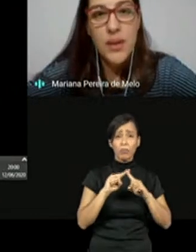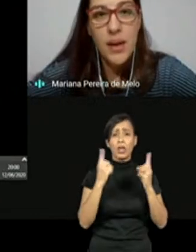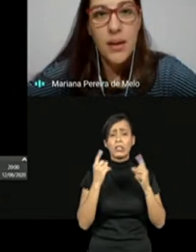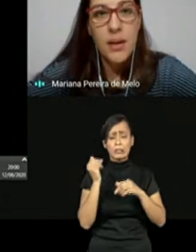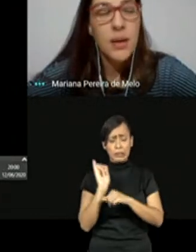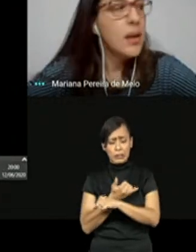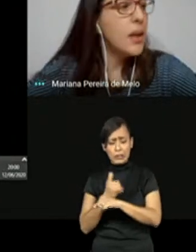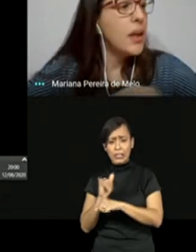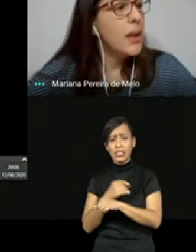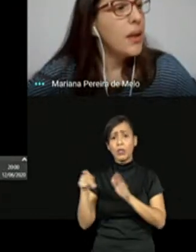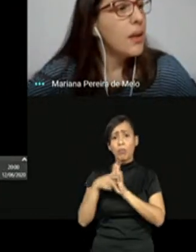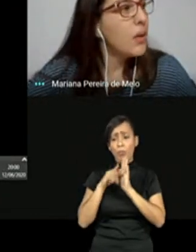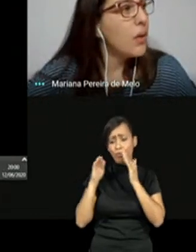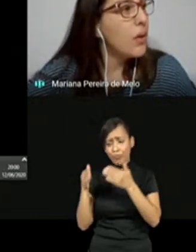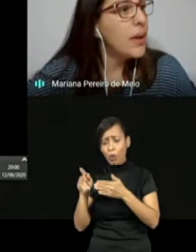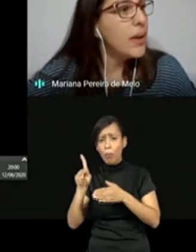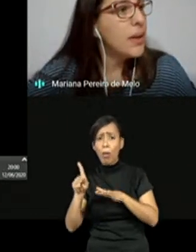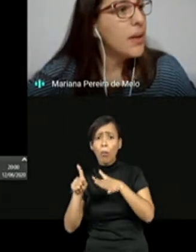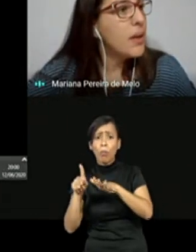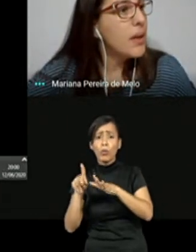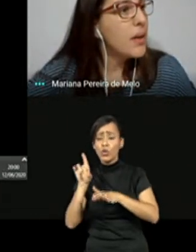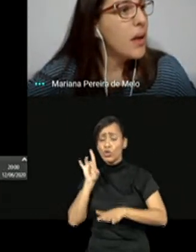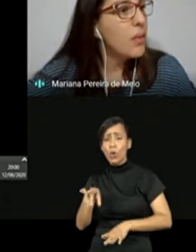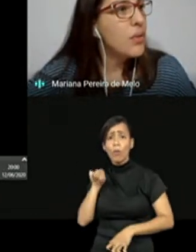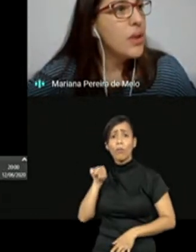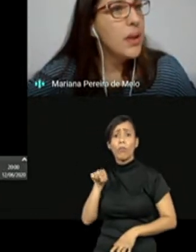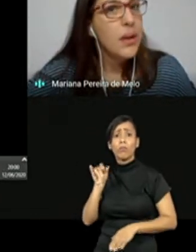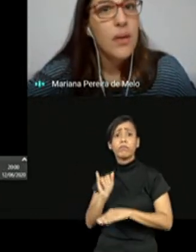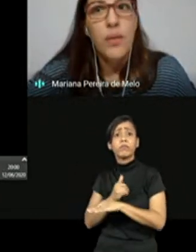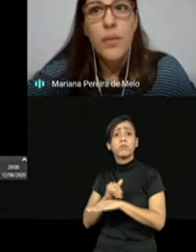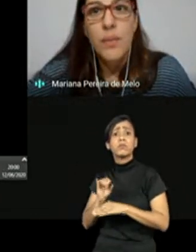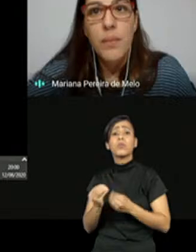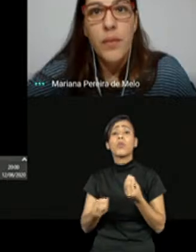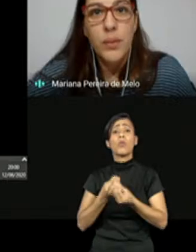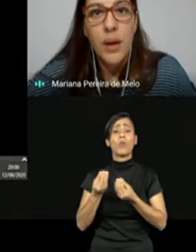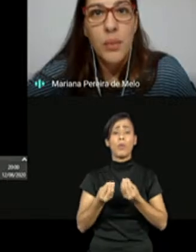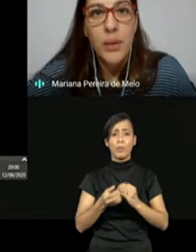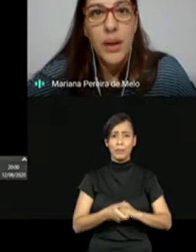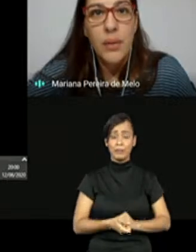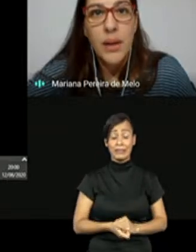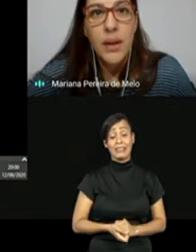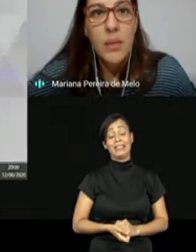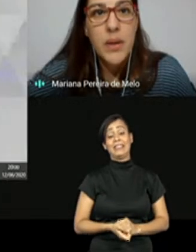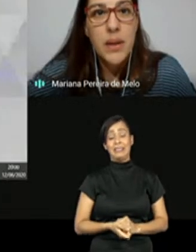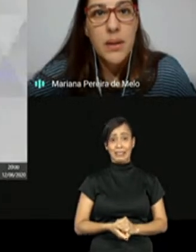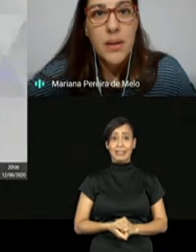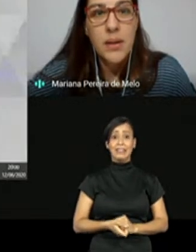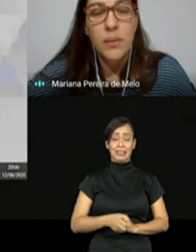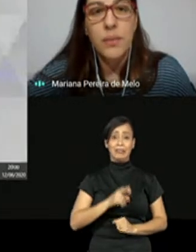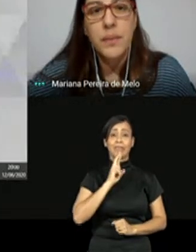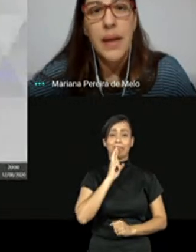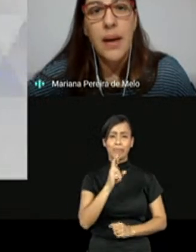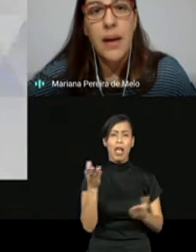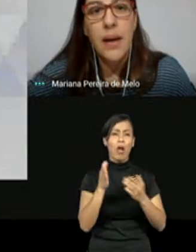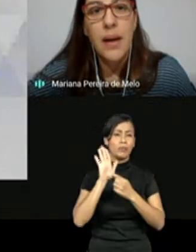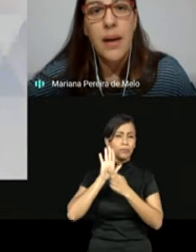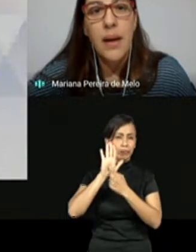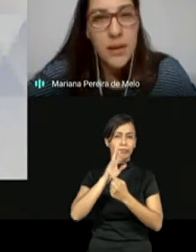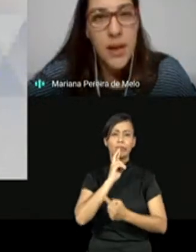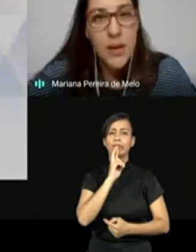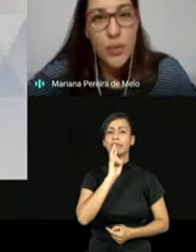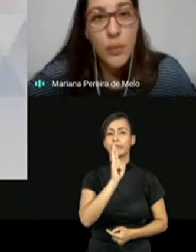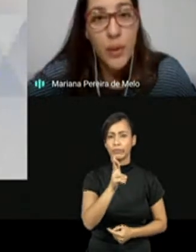estratégia usar? Olha, Aldir, eu vou voltar um pouquinho aqui na apresentação, tá?